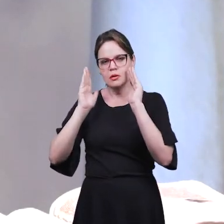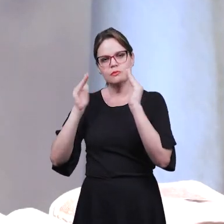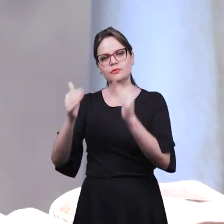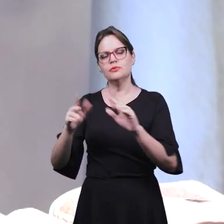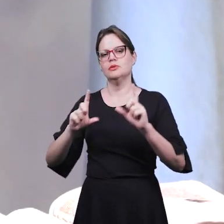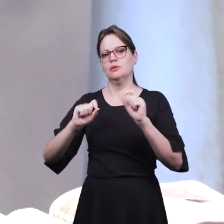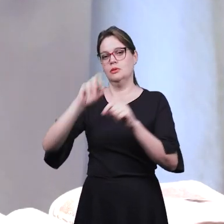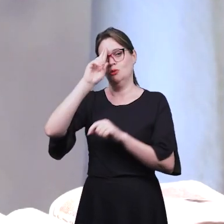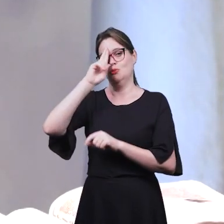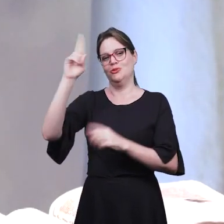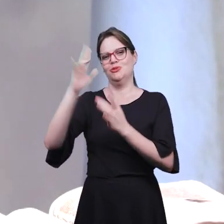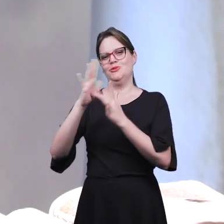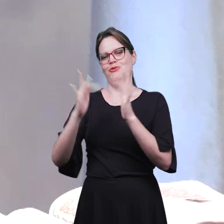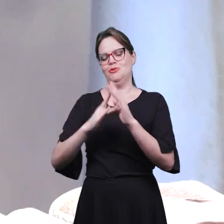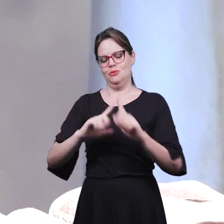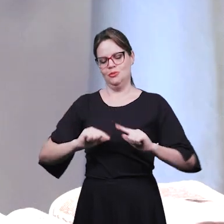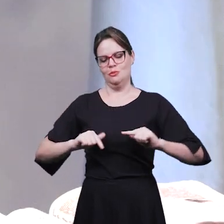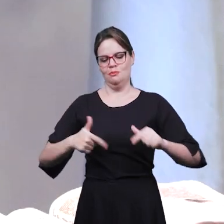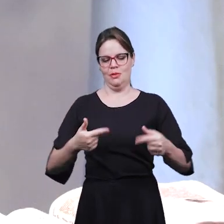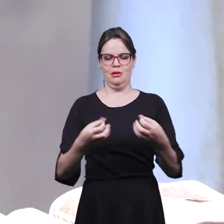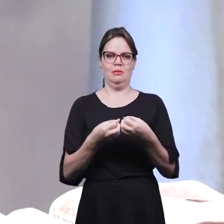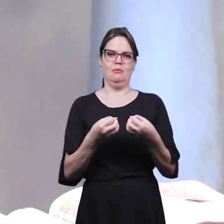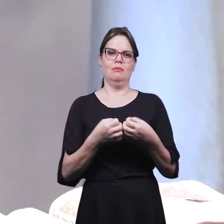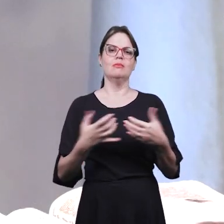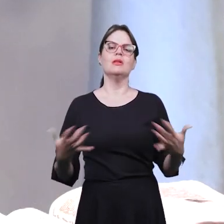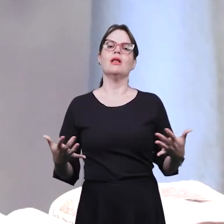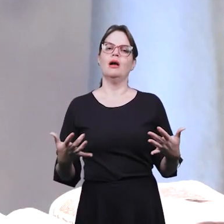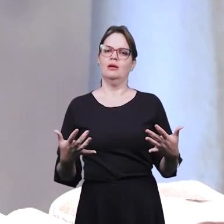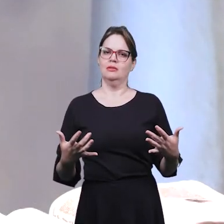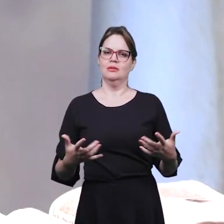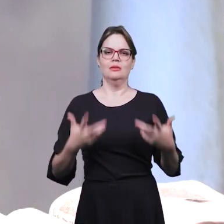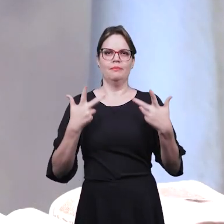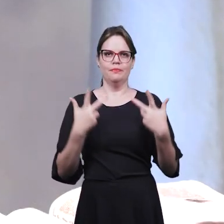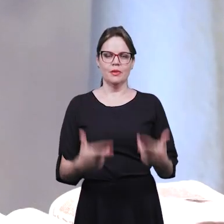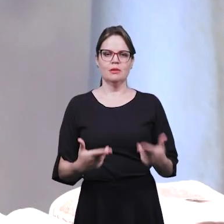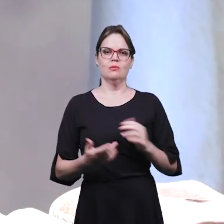milagre de Jesus. Então, lava na fonte